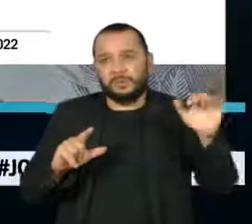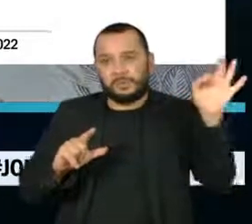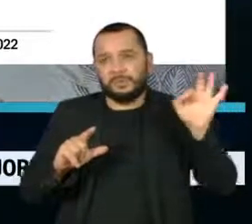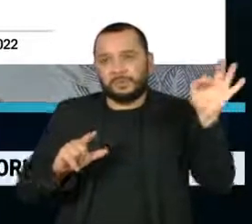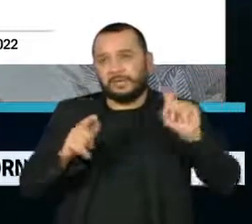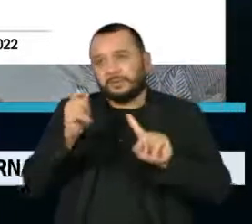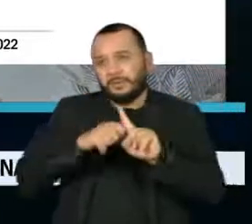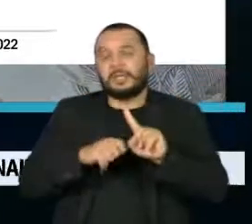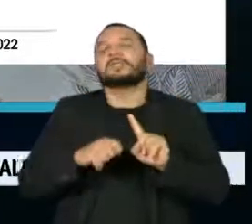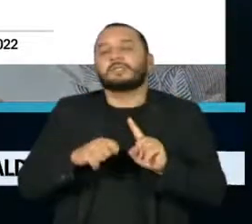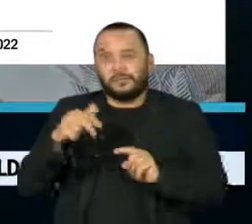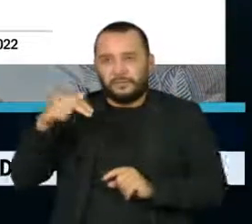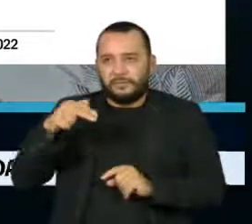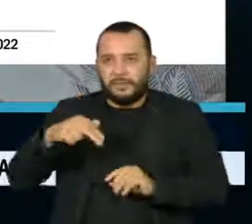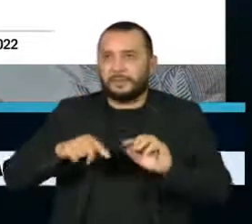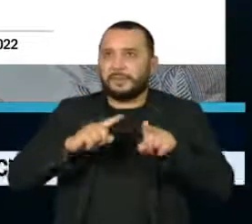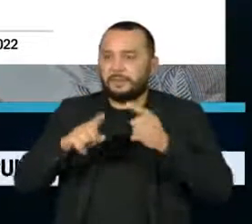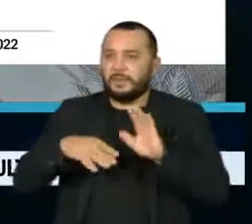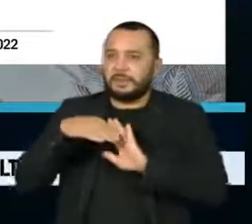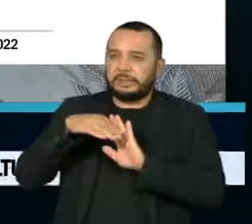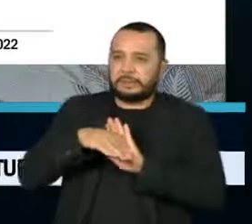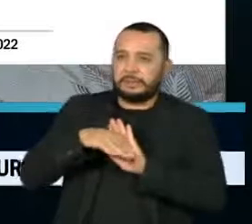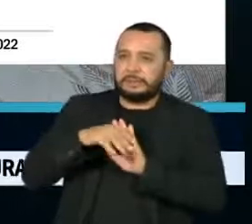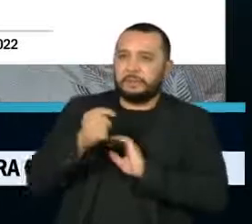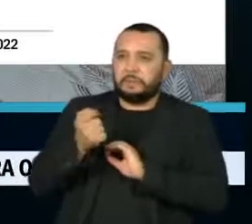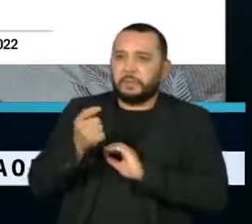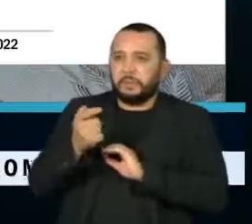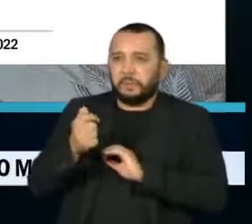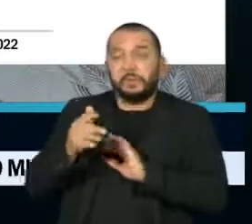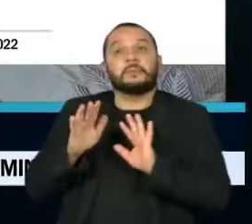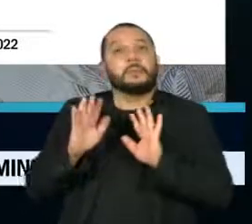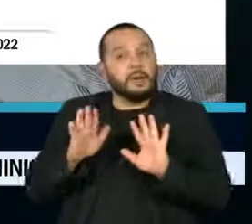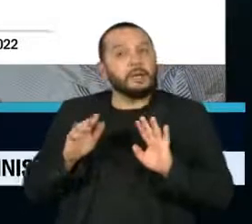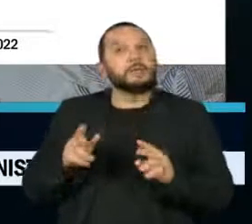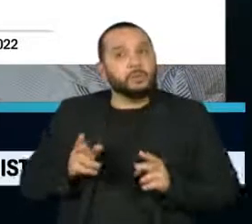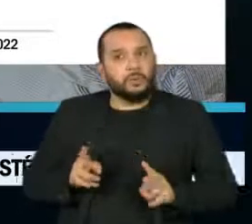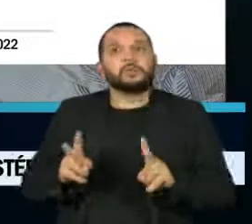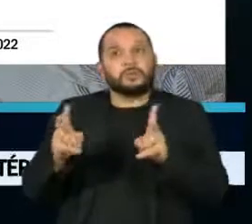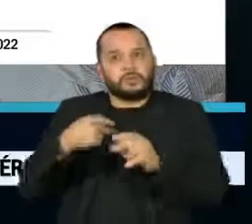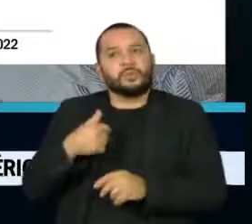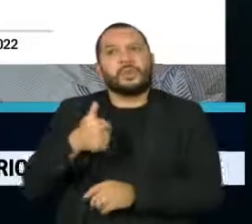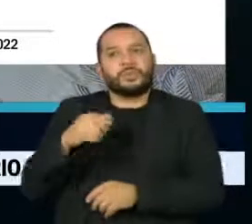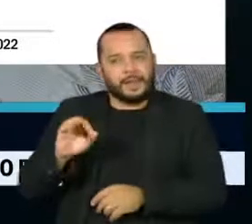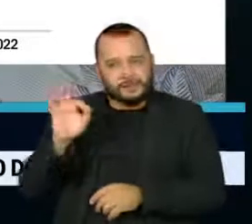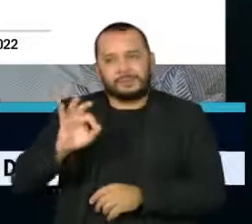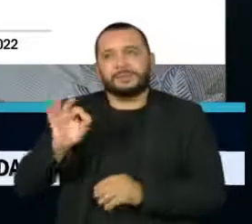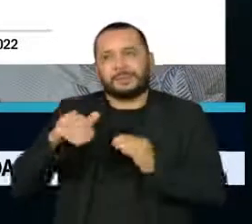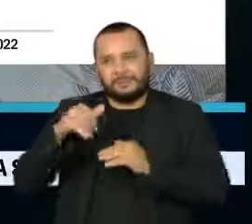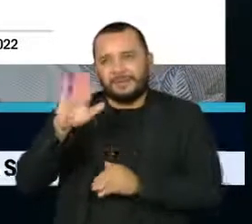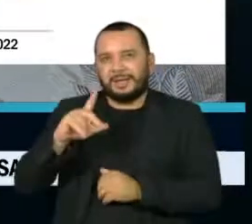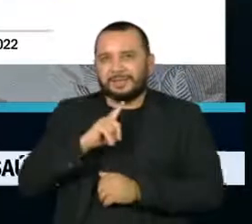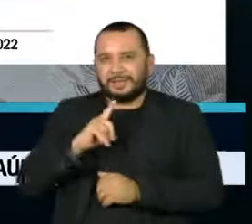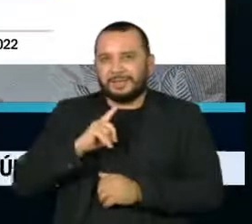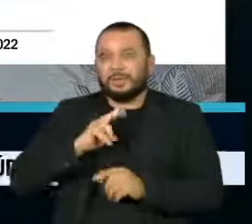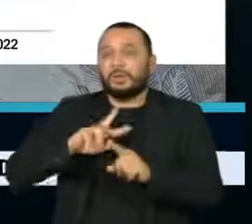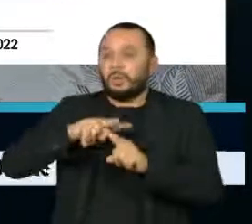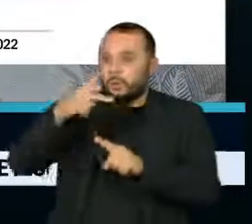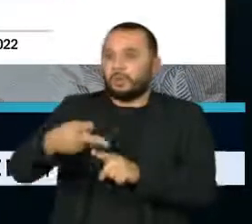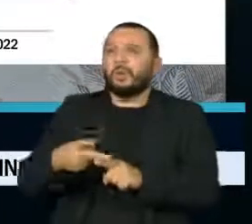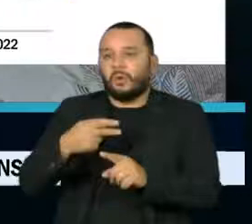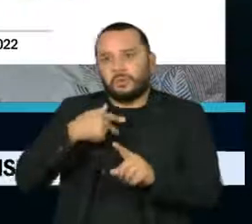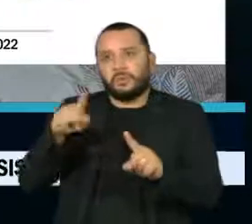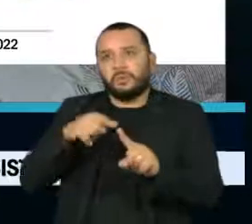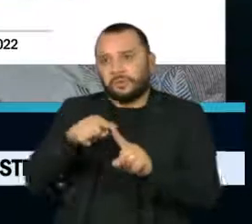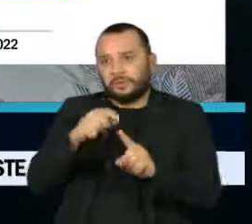novembro. Daí em diante, cedeu um pouquinho, mas permanece acima dos 10%, mais que o dobro do teto da meta